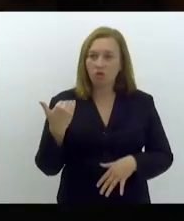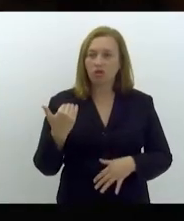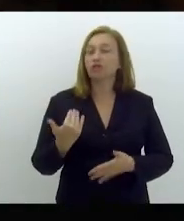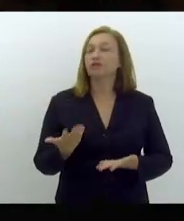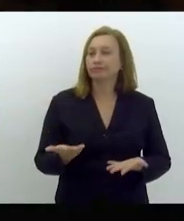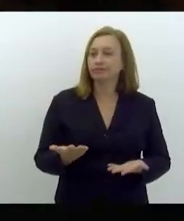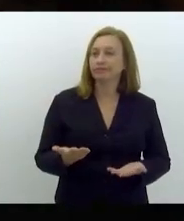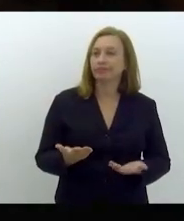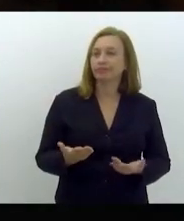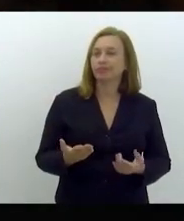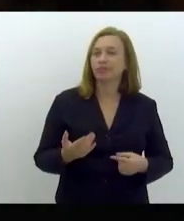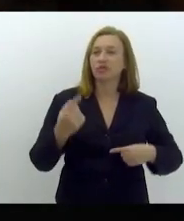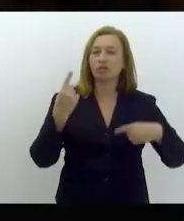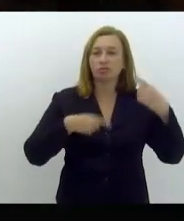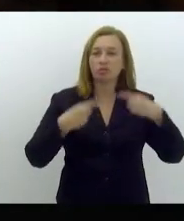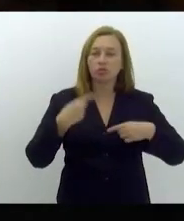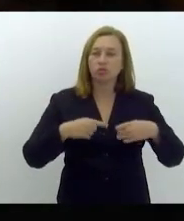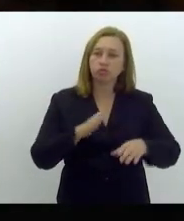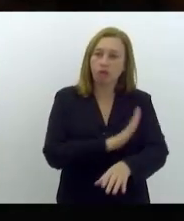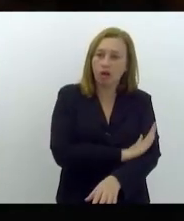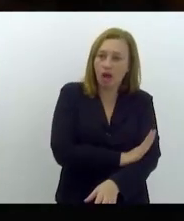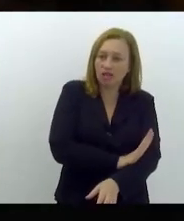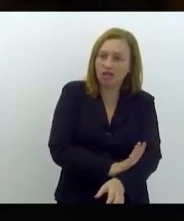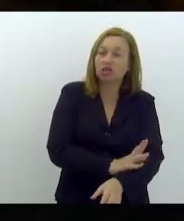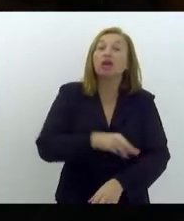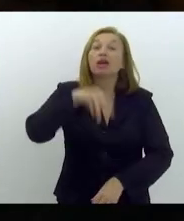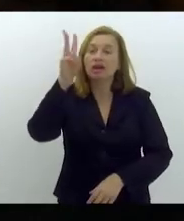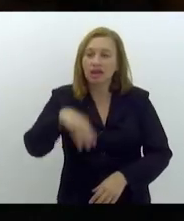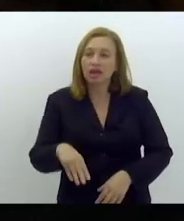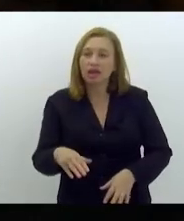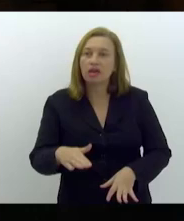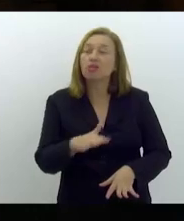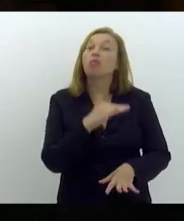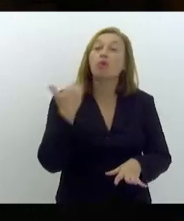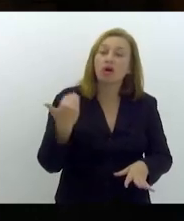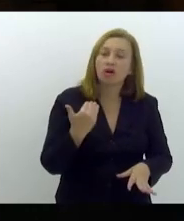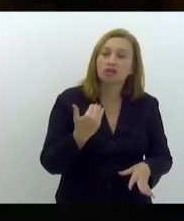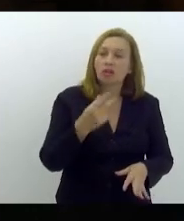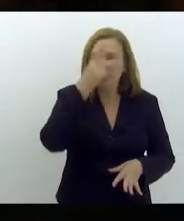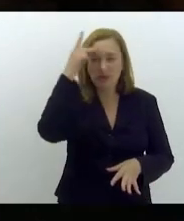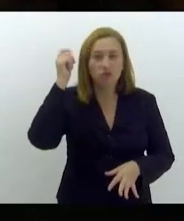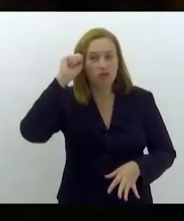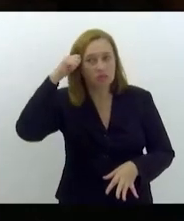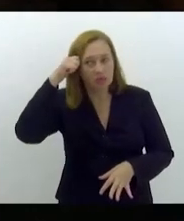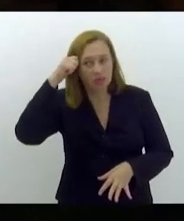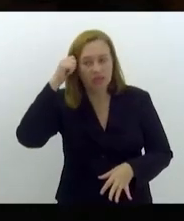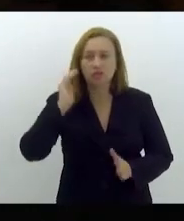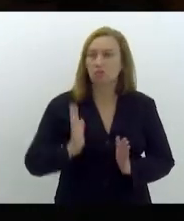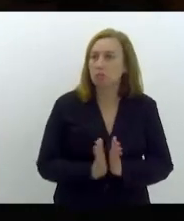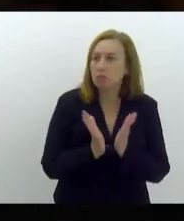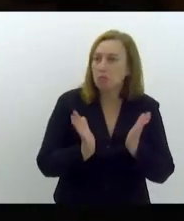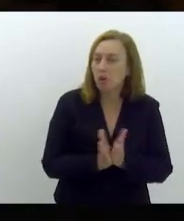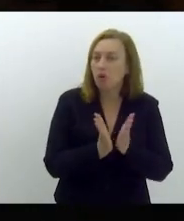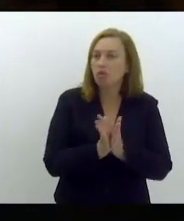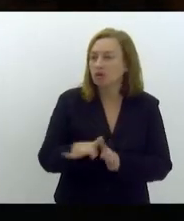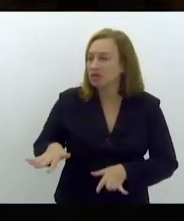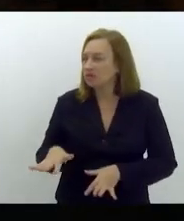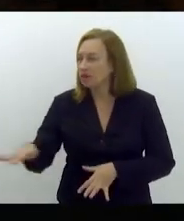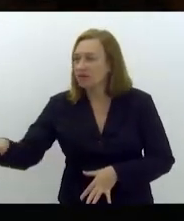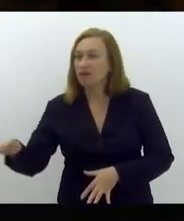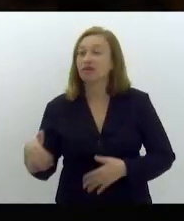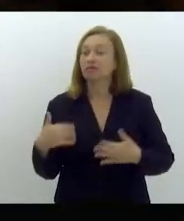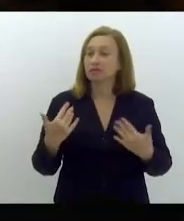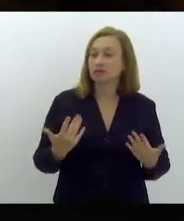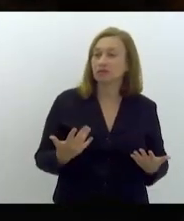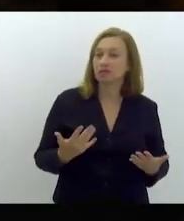de falar da sua política racista porque quem são as pessoas mortas São pretas são pobres de favelas e